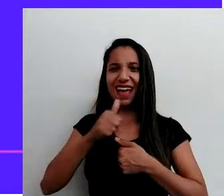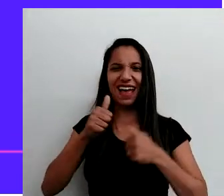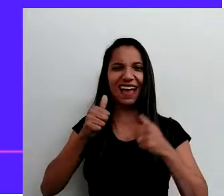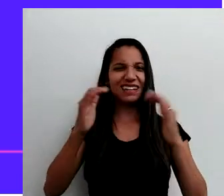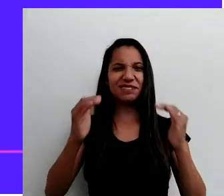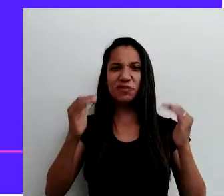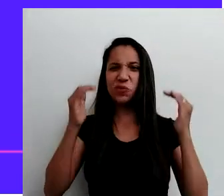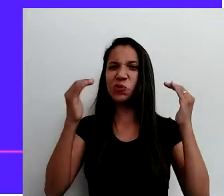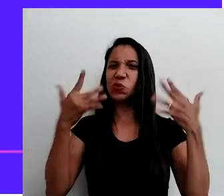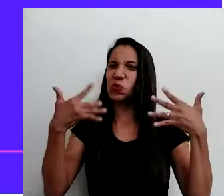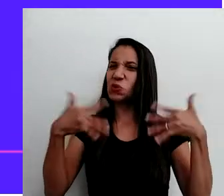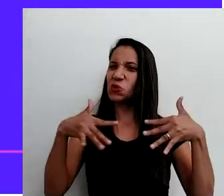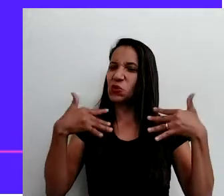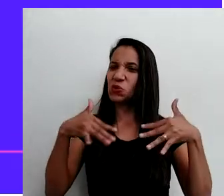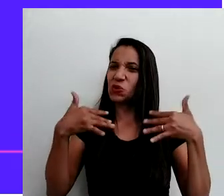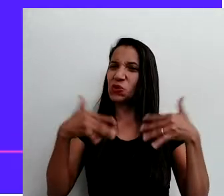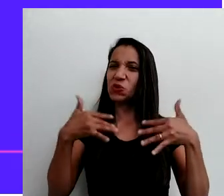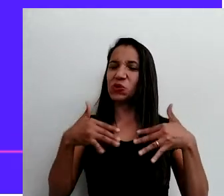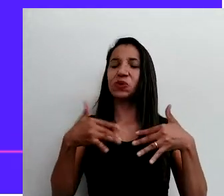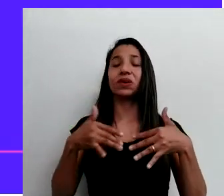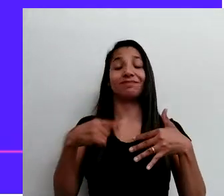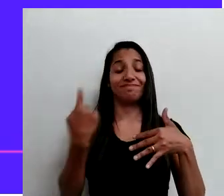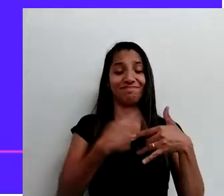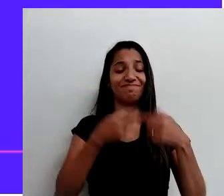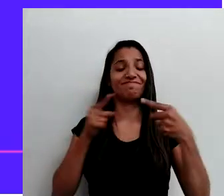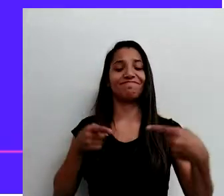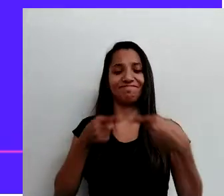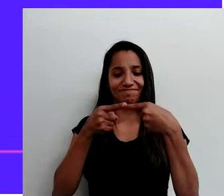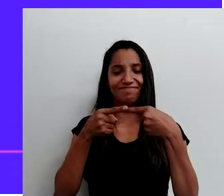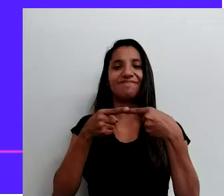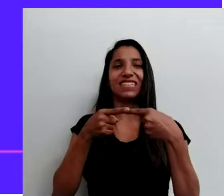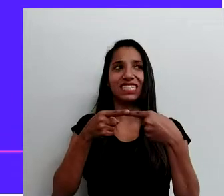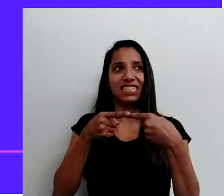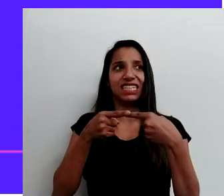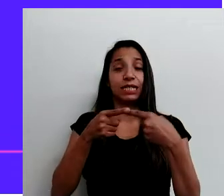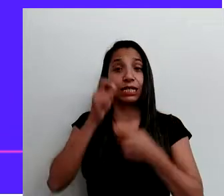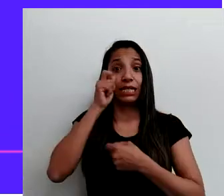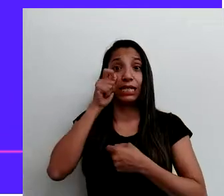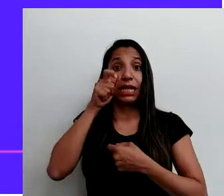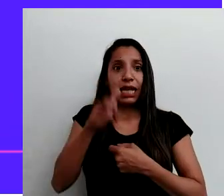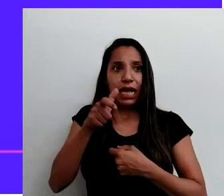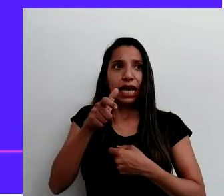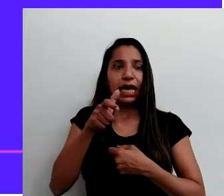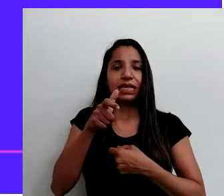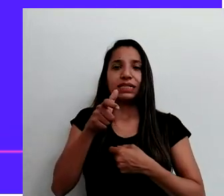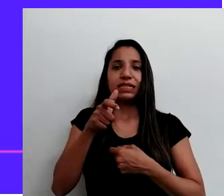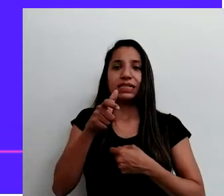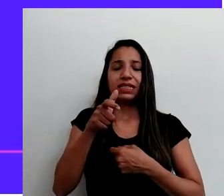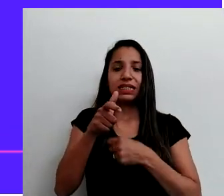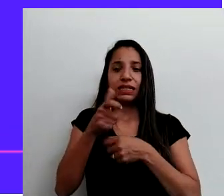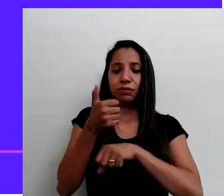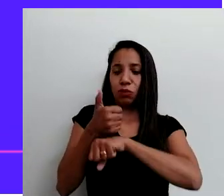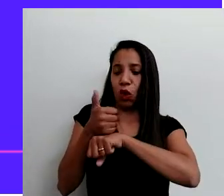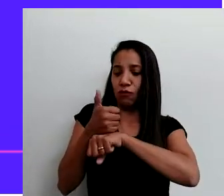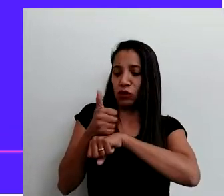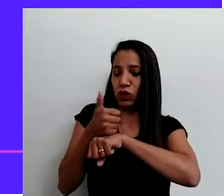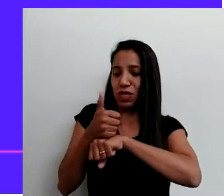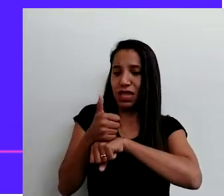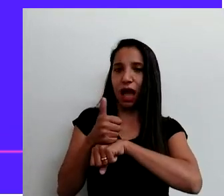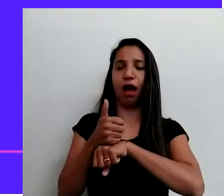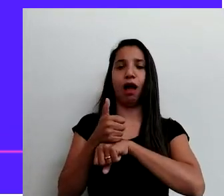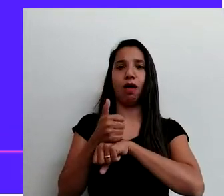nessa cobertura e nessa busca, enfim, por tratar também dos temas, né? A